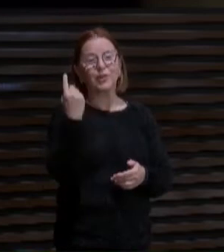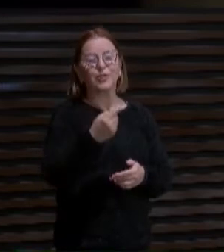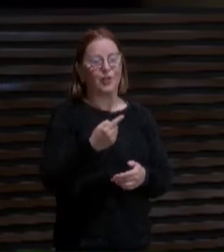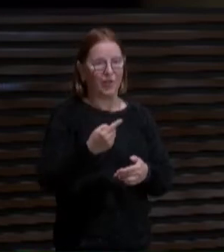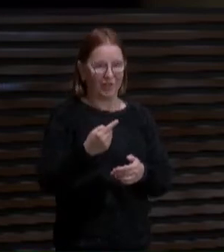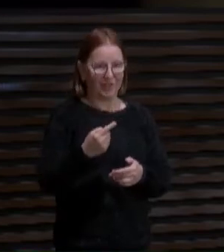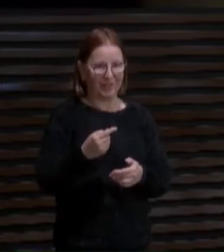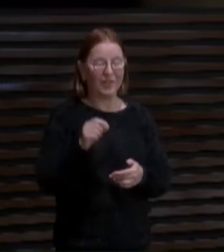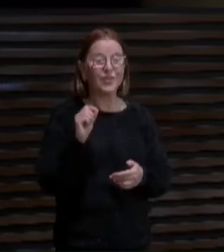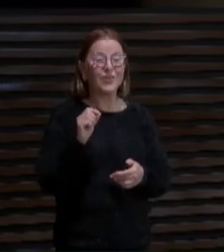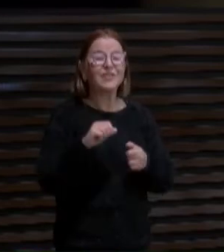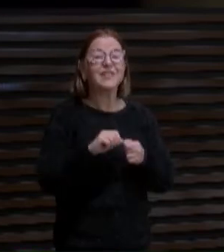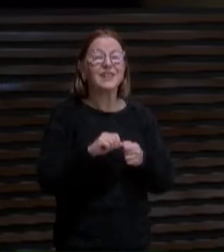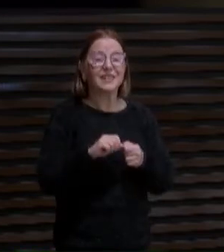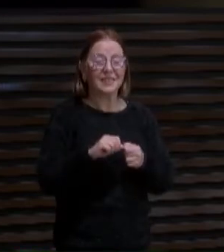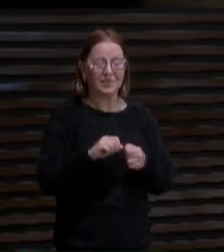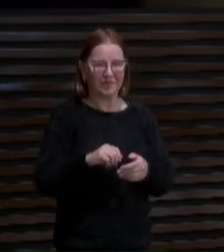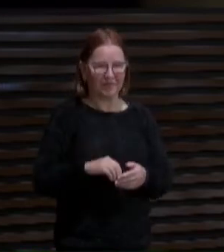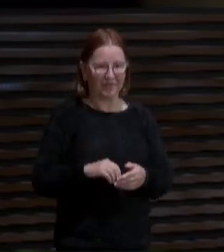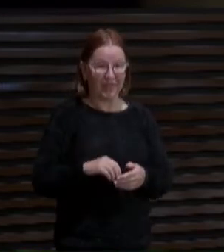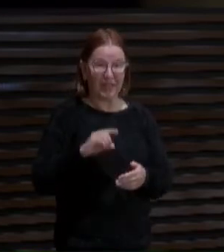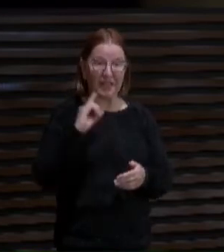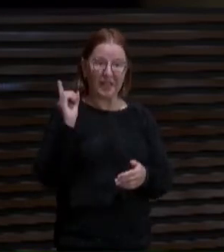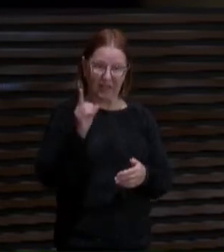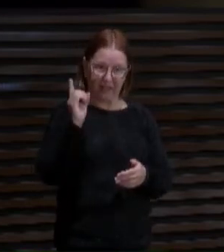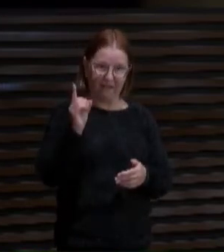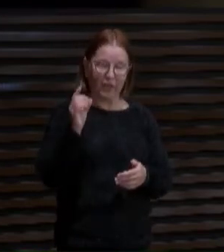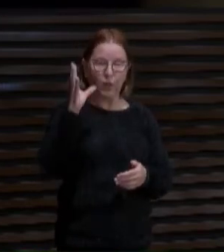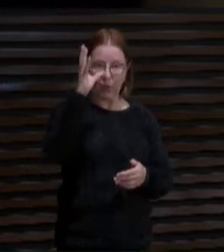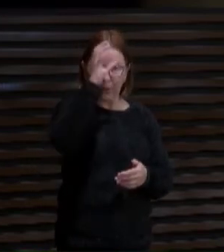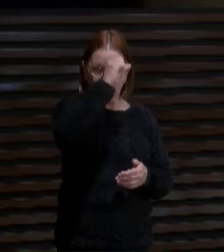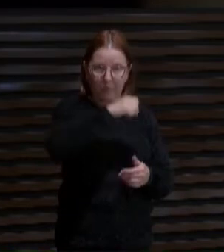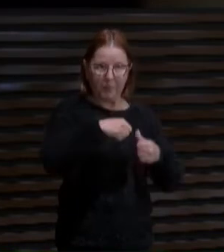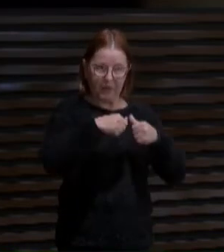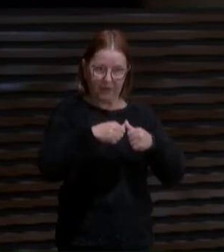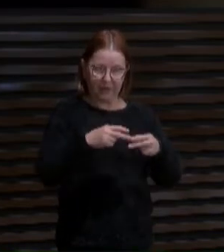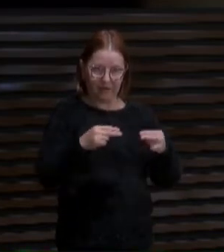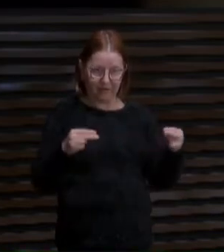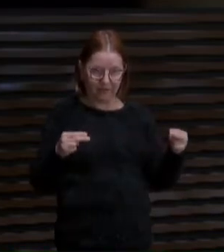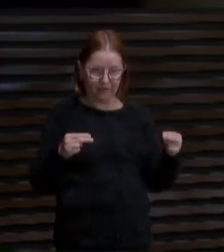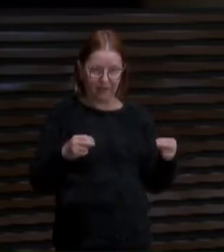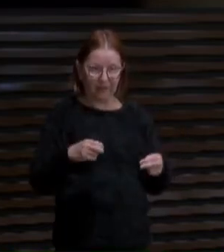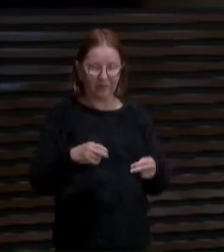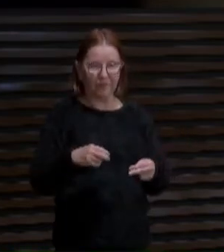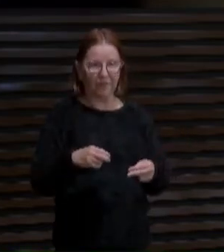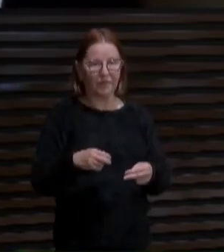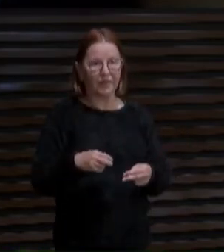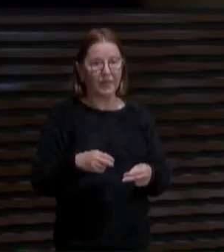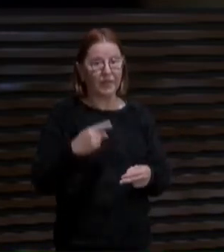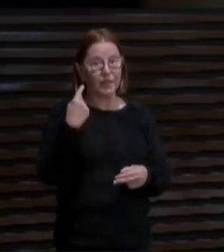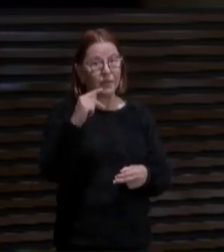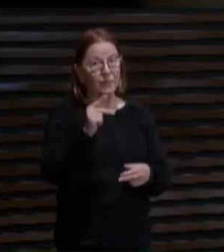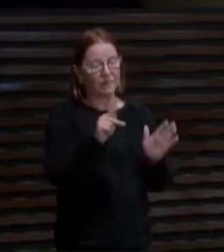Davi compreendia bem esse tema por experiência e por meio de sua vida registrada nas escrituras